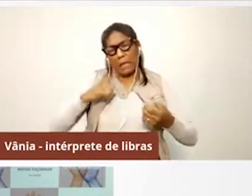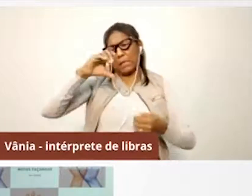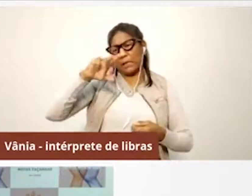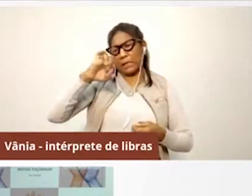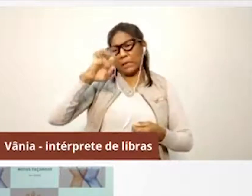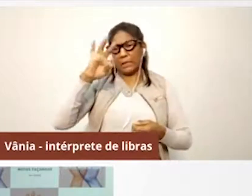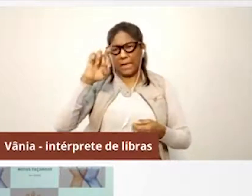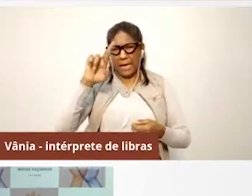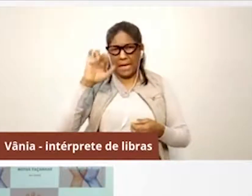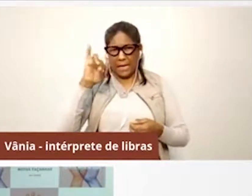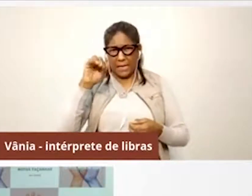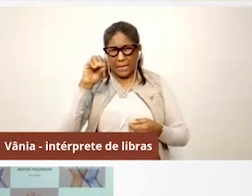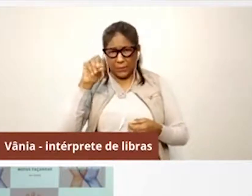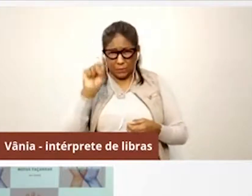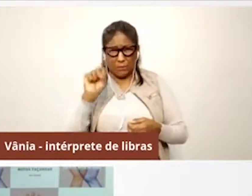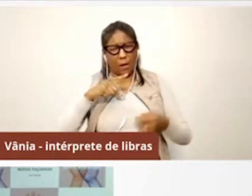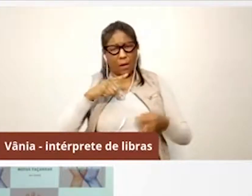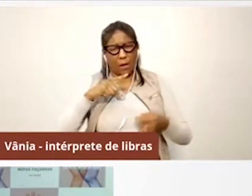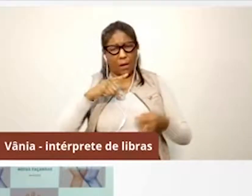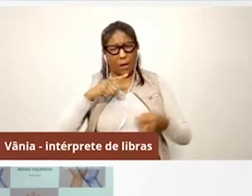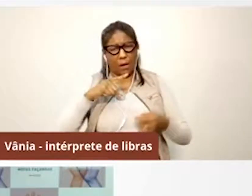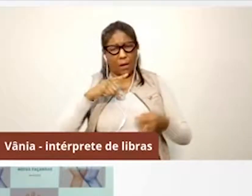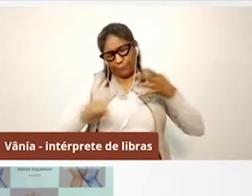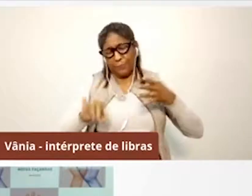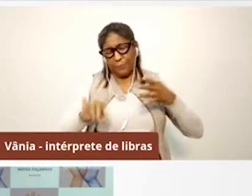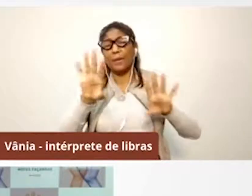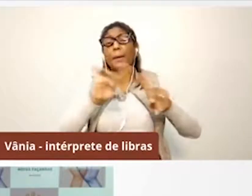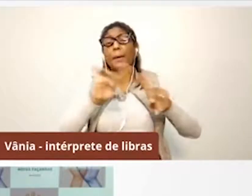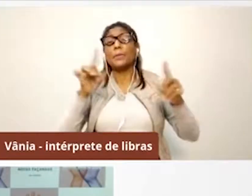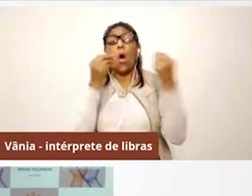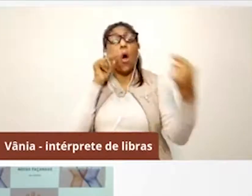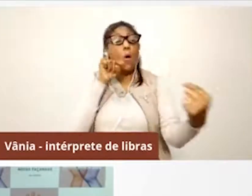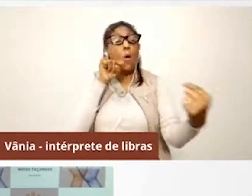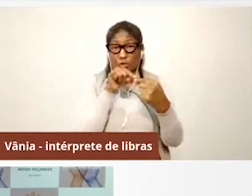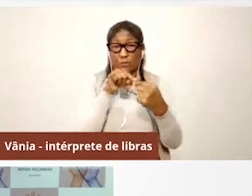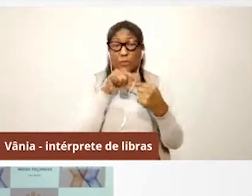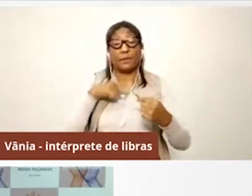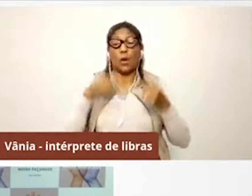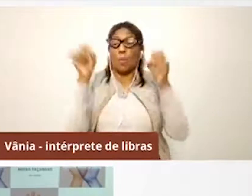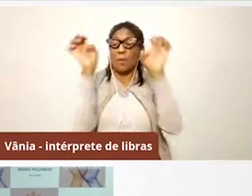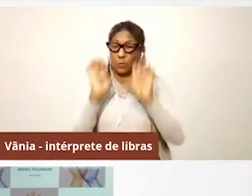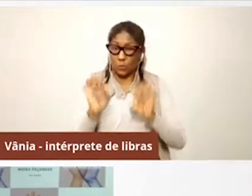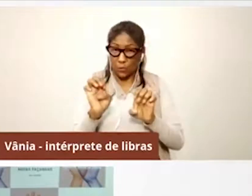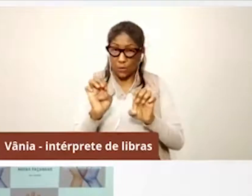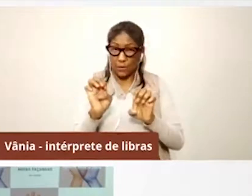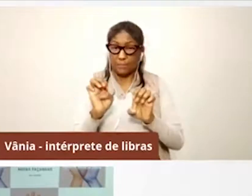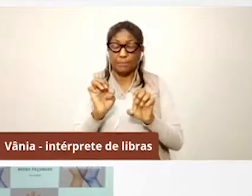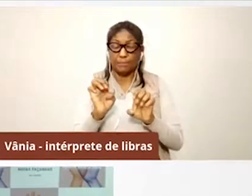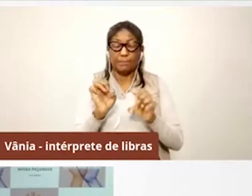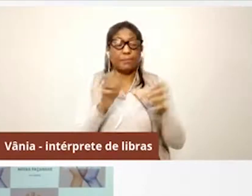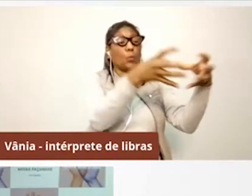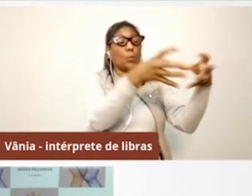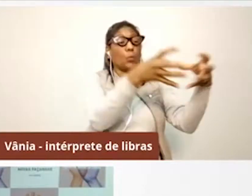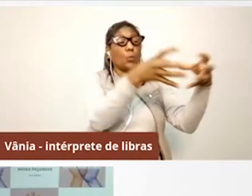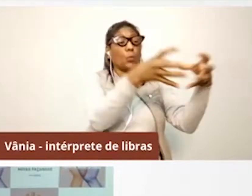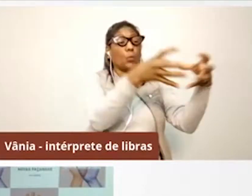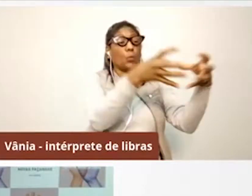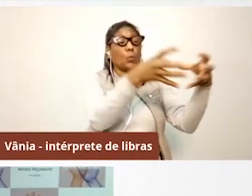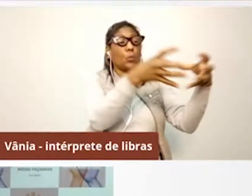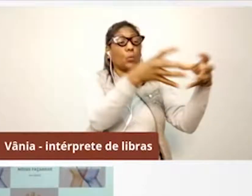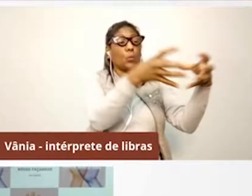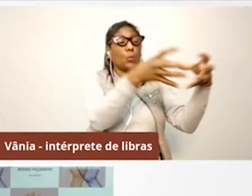estruturamos através dos grupos que já foram citados. Ou seja, nós até já